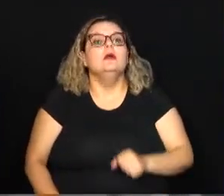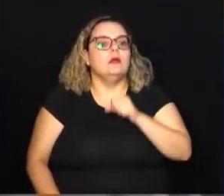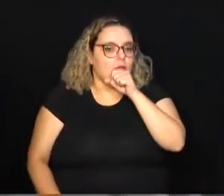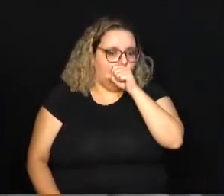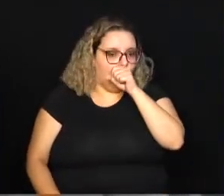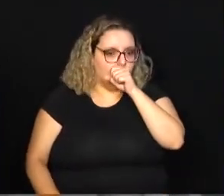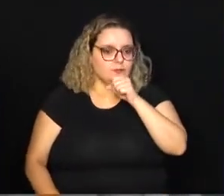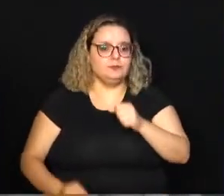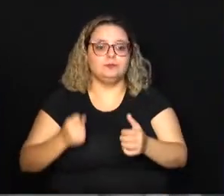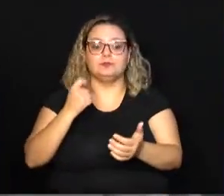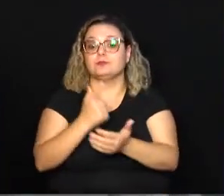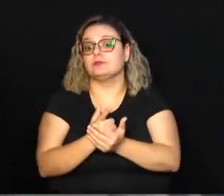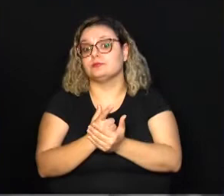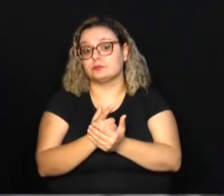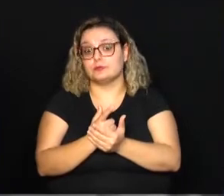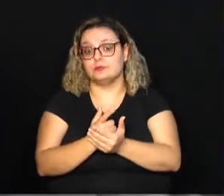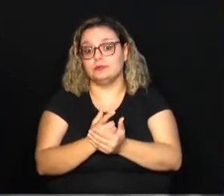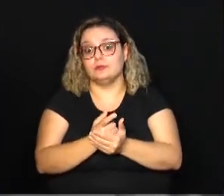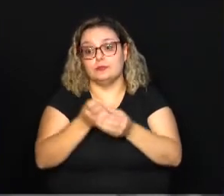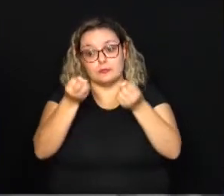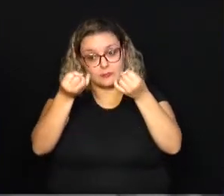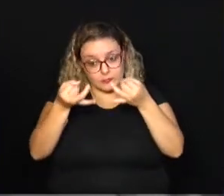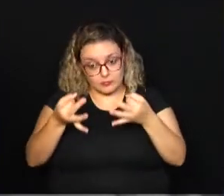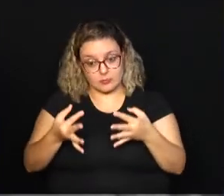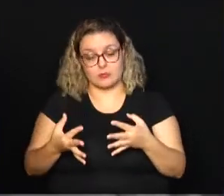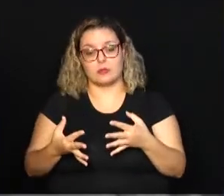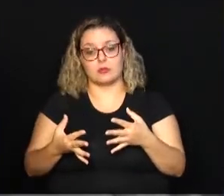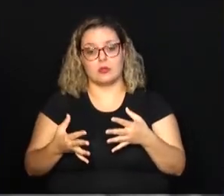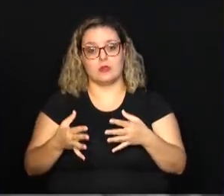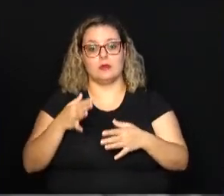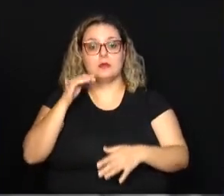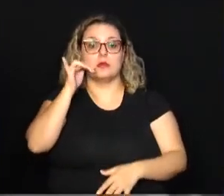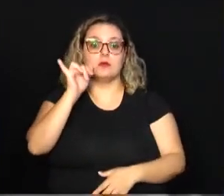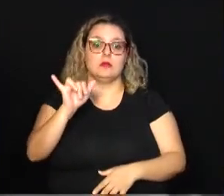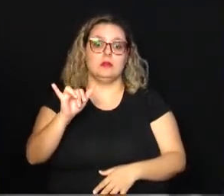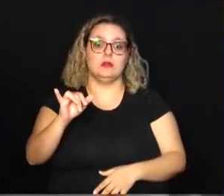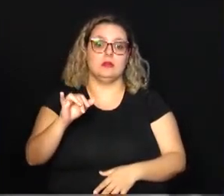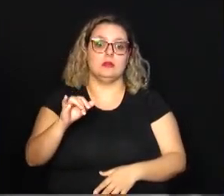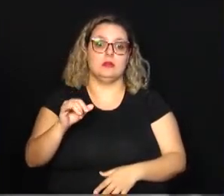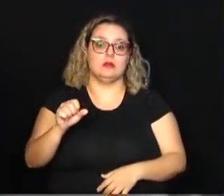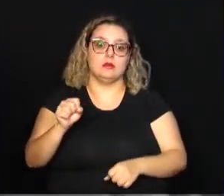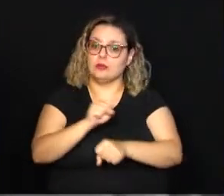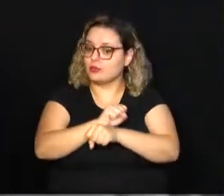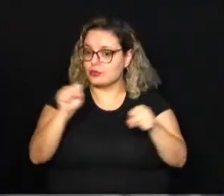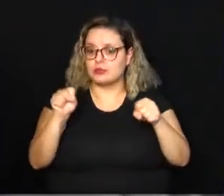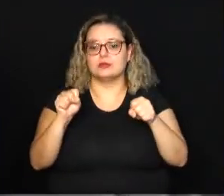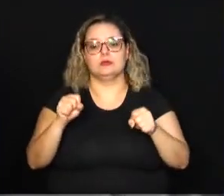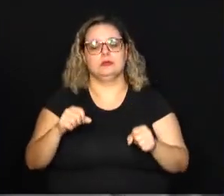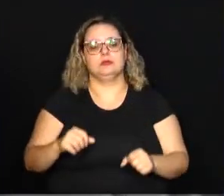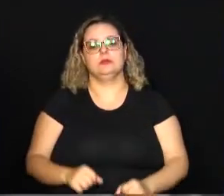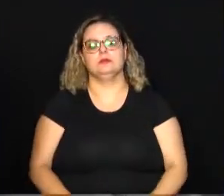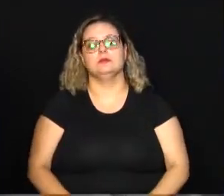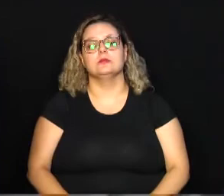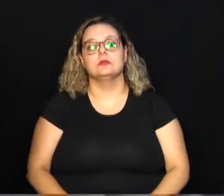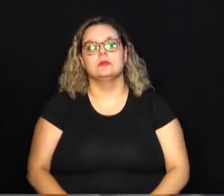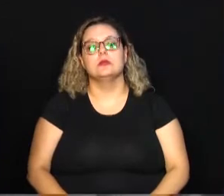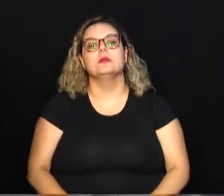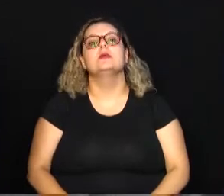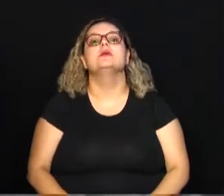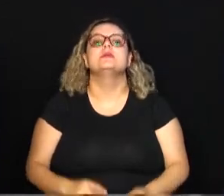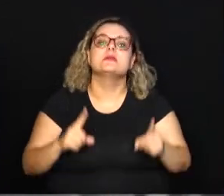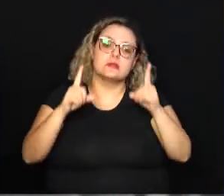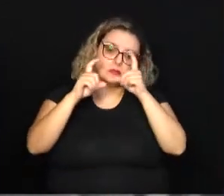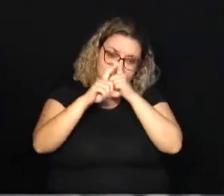justificadas, emergenciais, para suprir lacunas. Então, os problemas existem, eu reconheço, são difíceis,